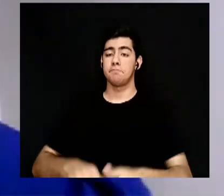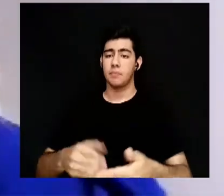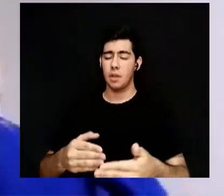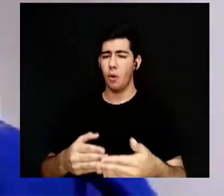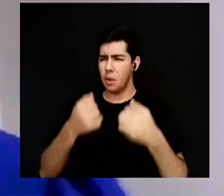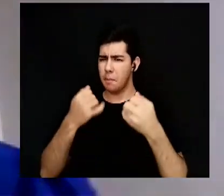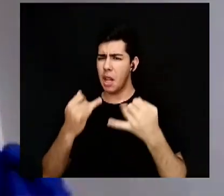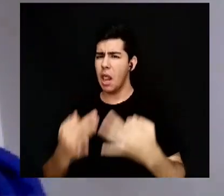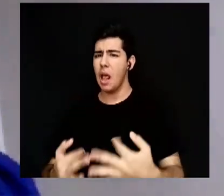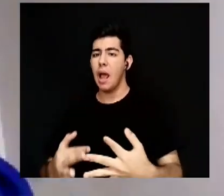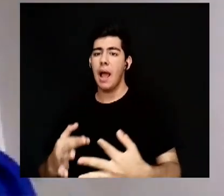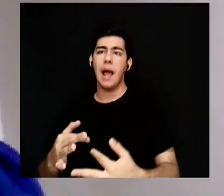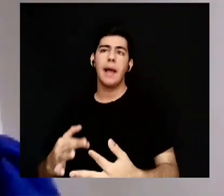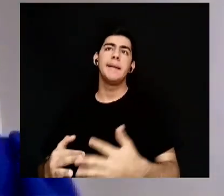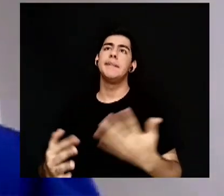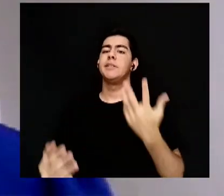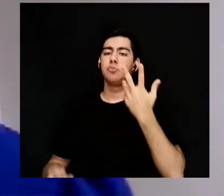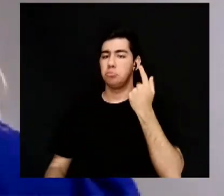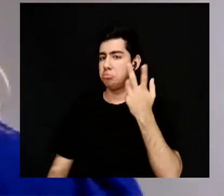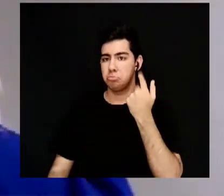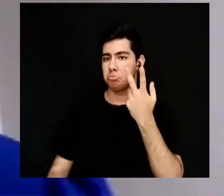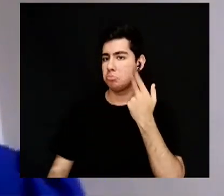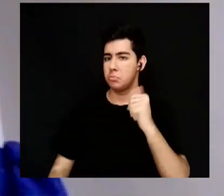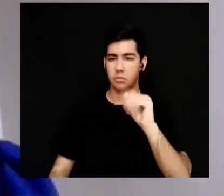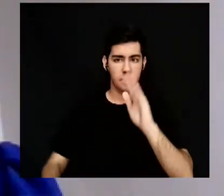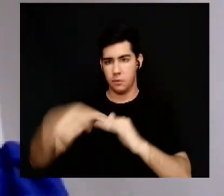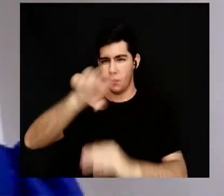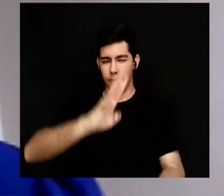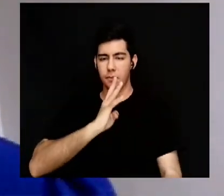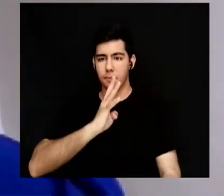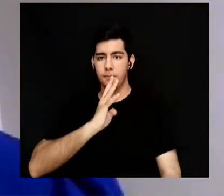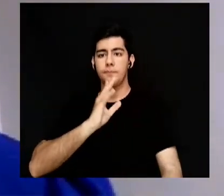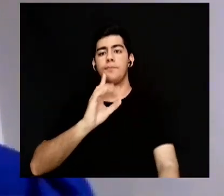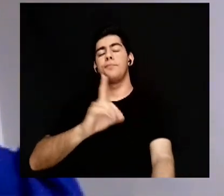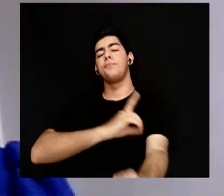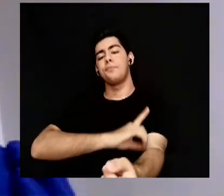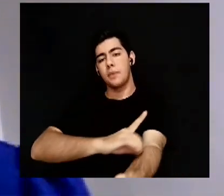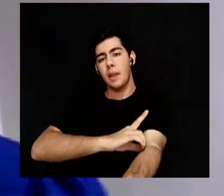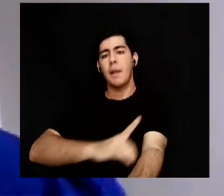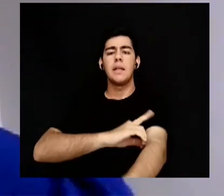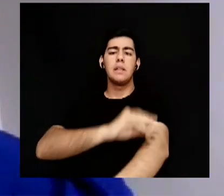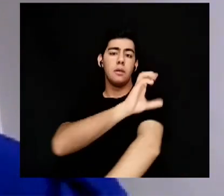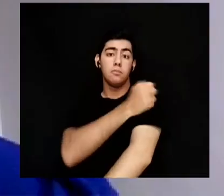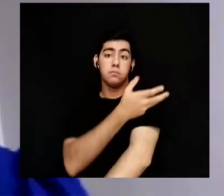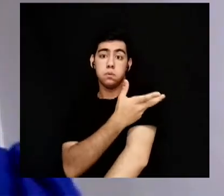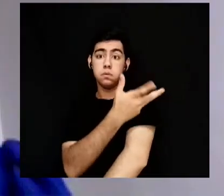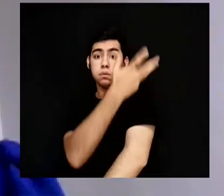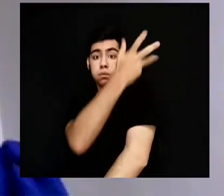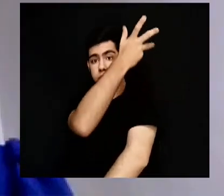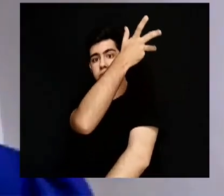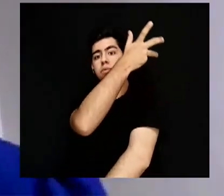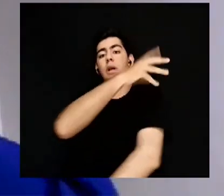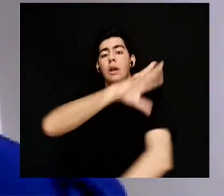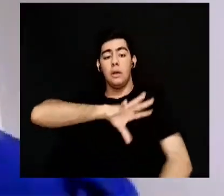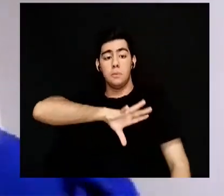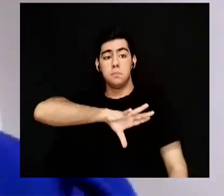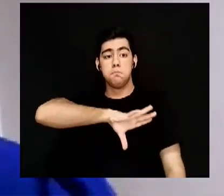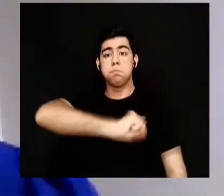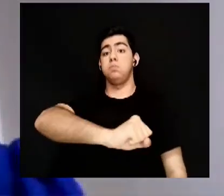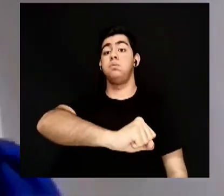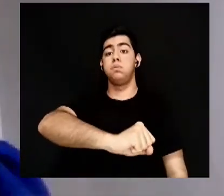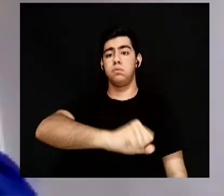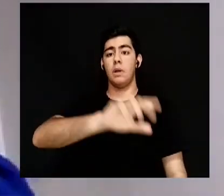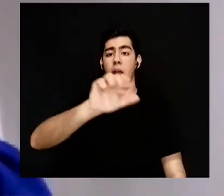comuns, né, que todo mundo conhece. Diabetes, pressão alta, infarto, AVC, que é o